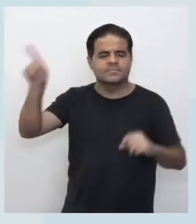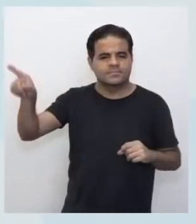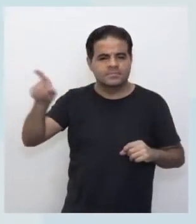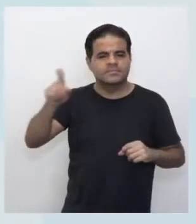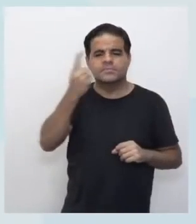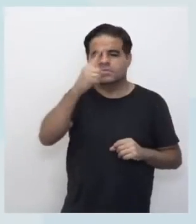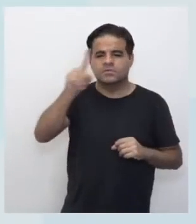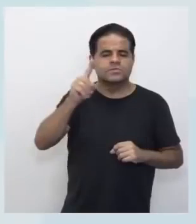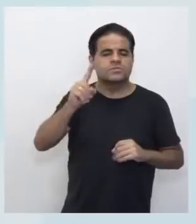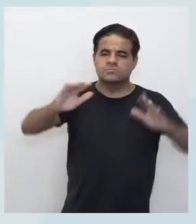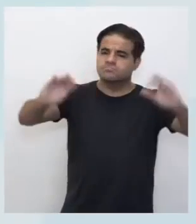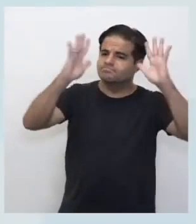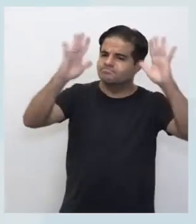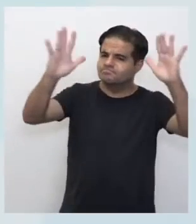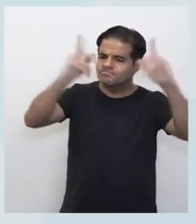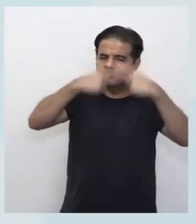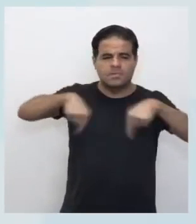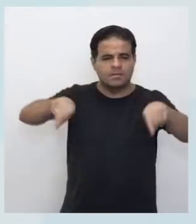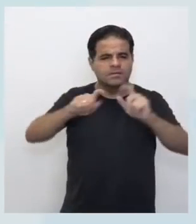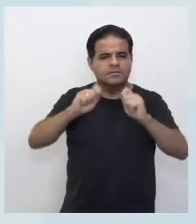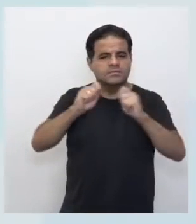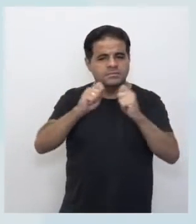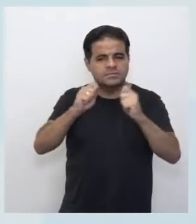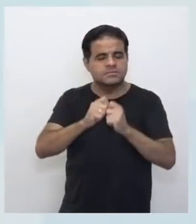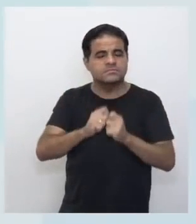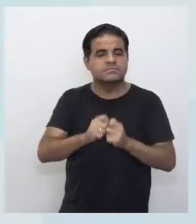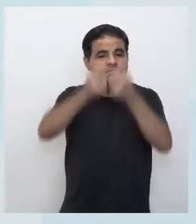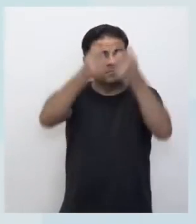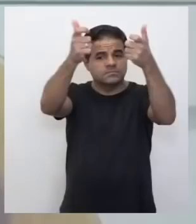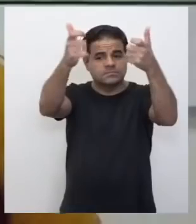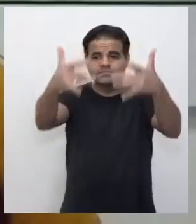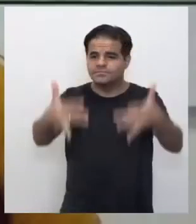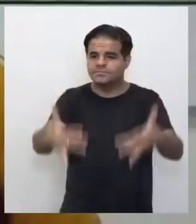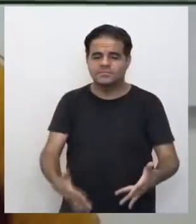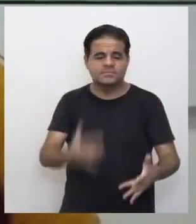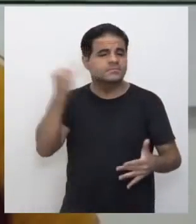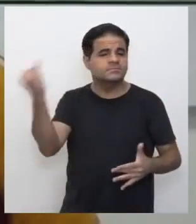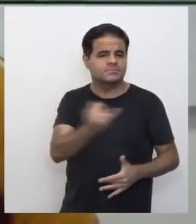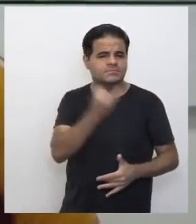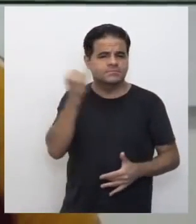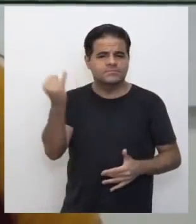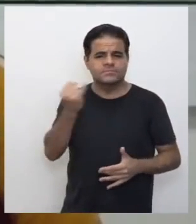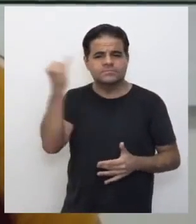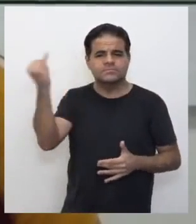nessa última reflexão que nós fizemos a respeito da importância